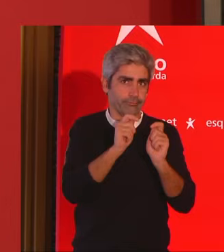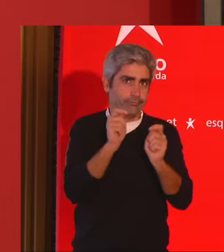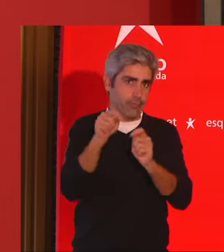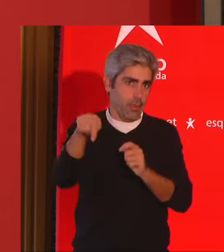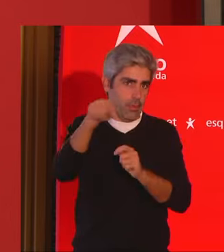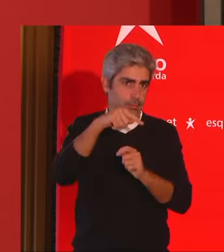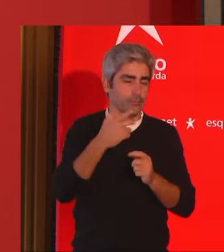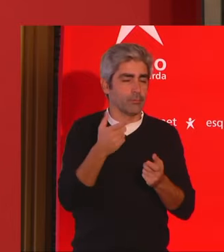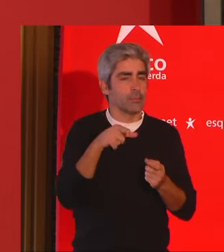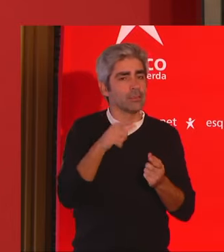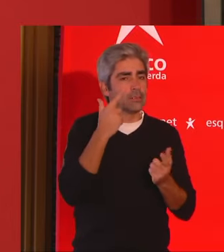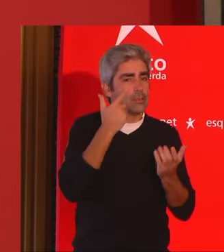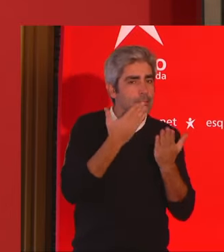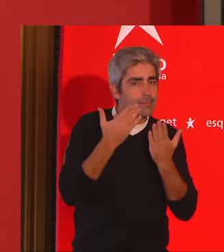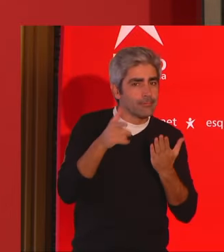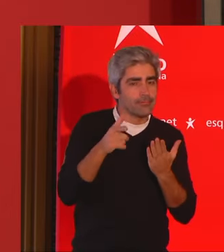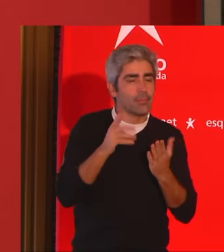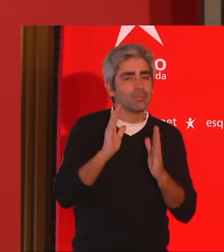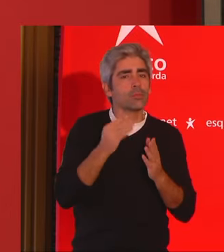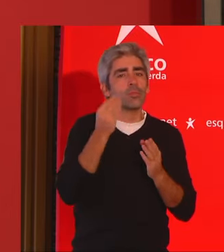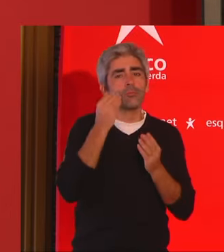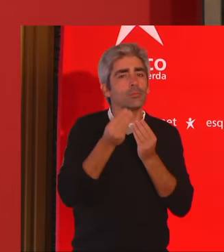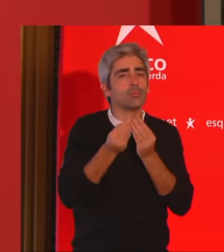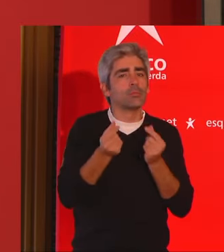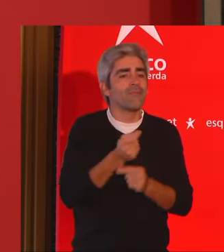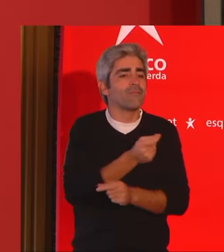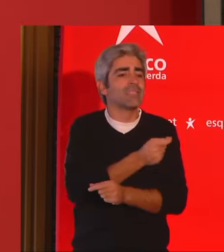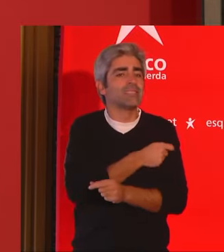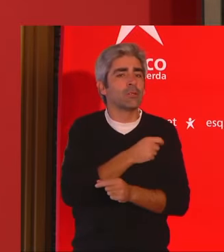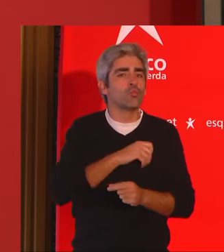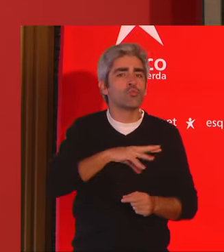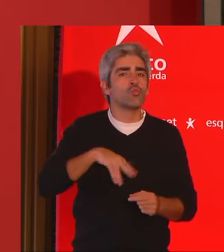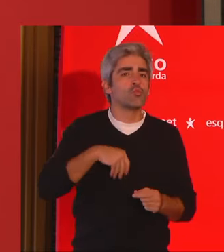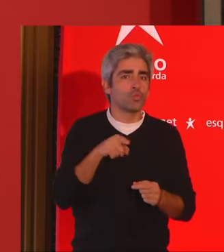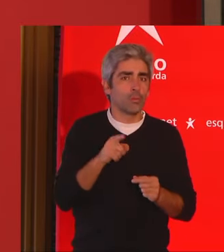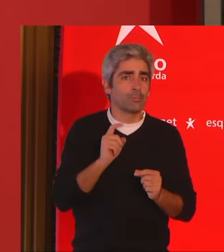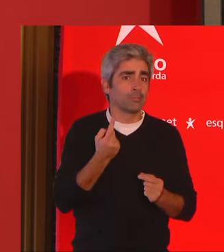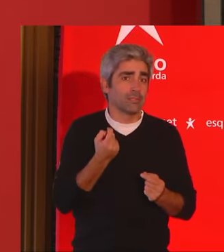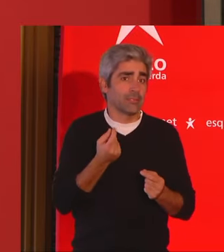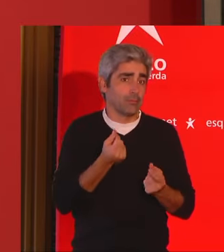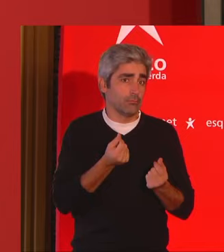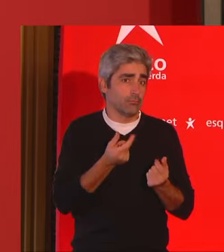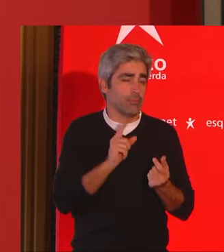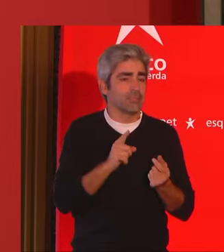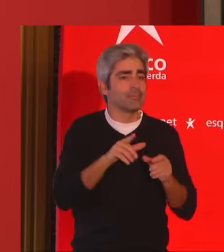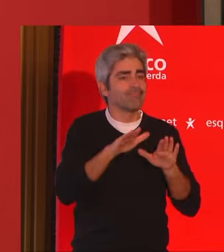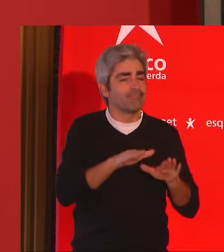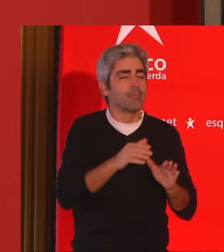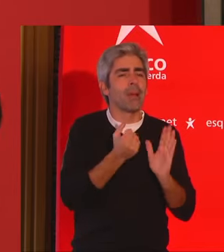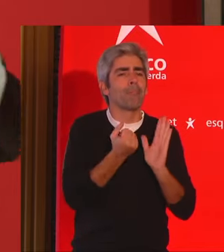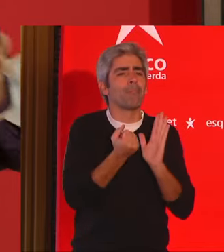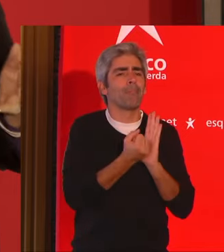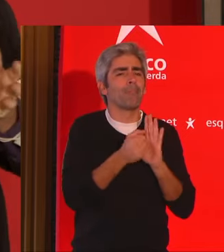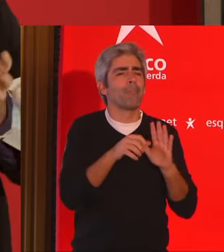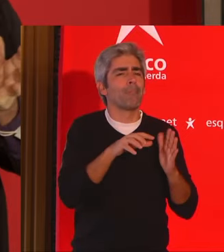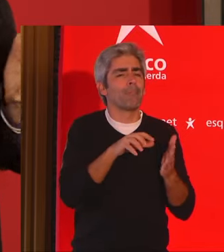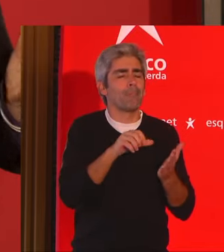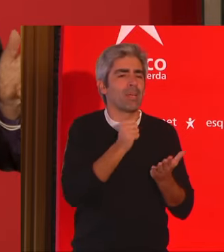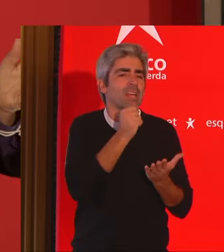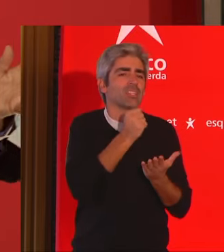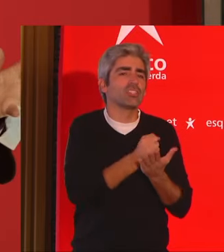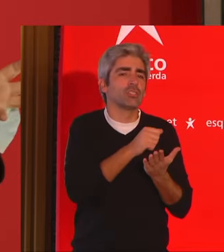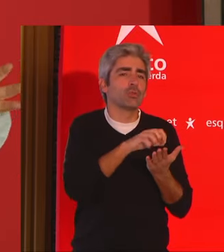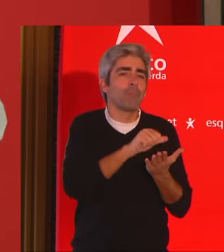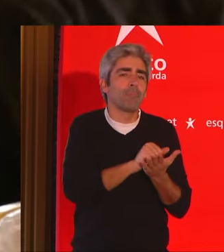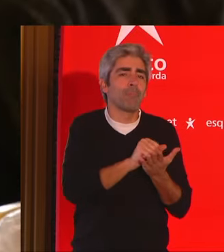com o que era preciso para vacinar todo o mundo, e que obviamente implicaria desde logo a suspensão das patentes. Patentes é justamente um